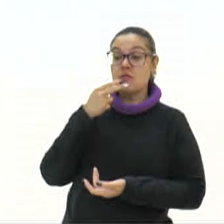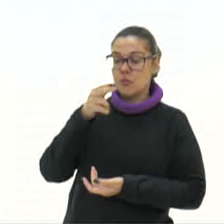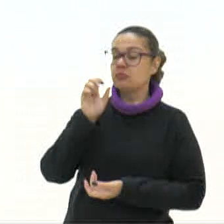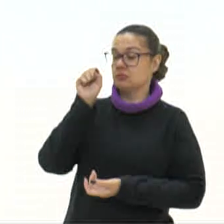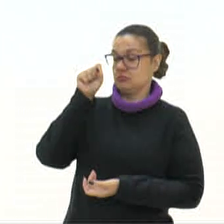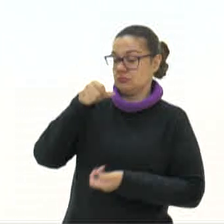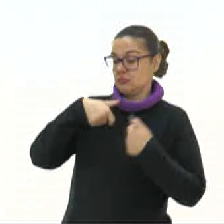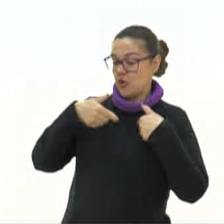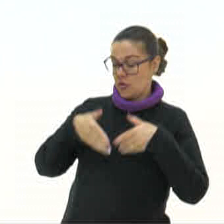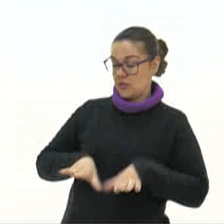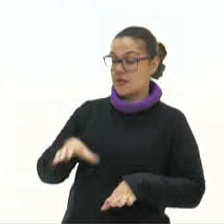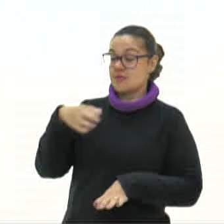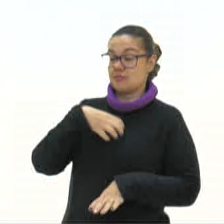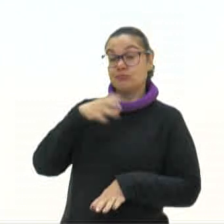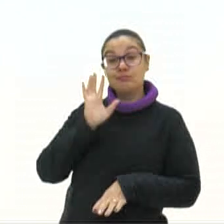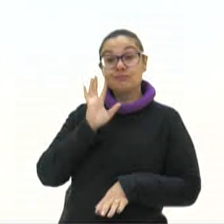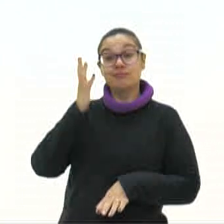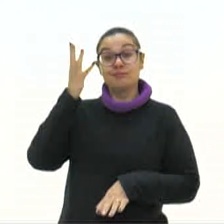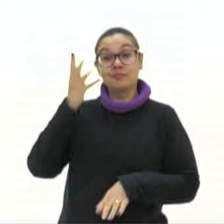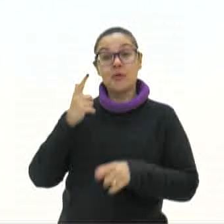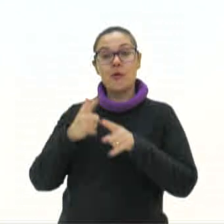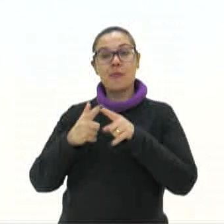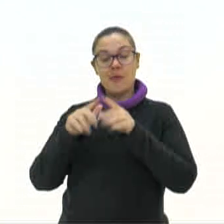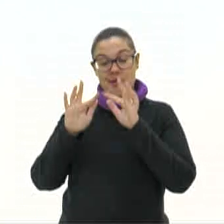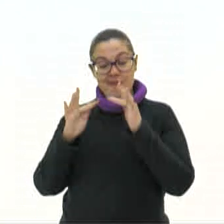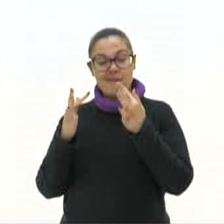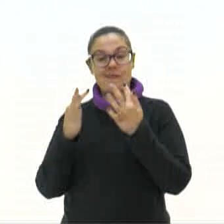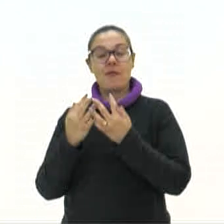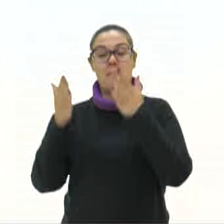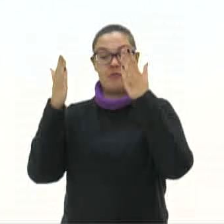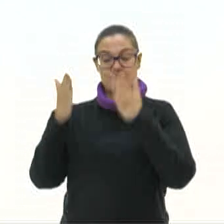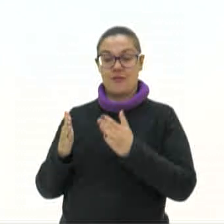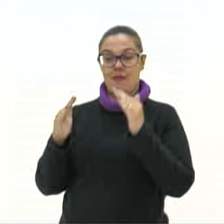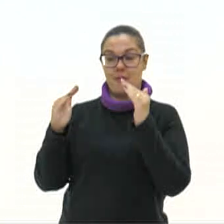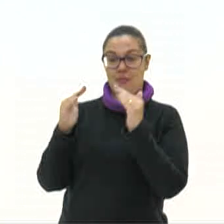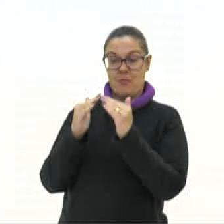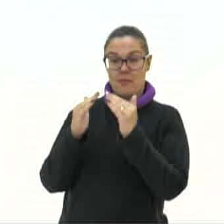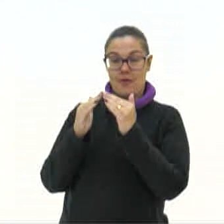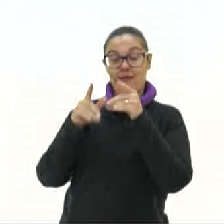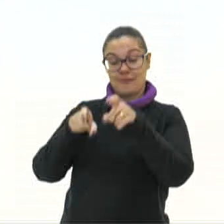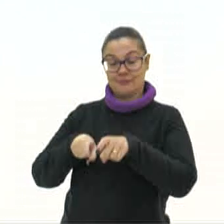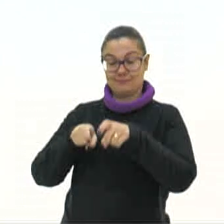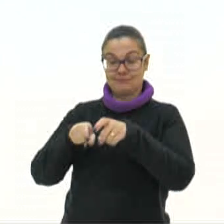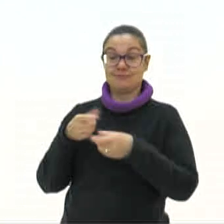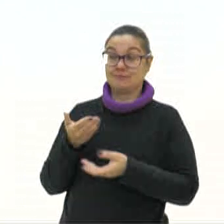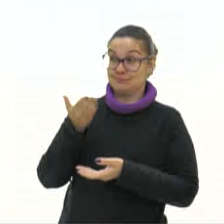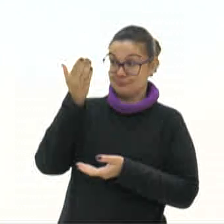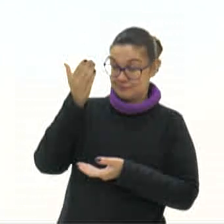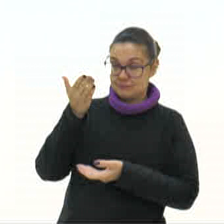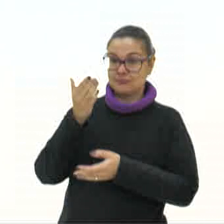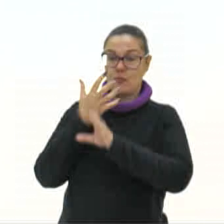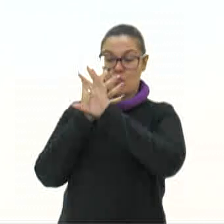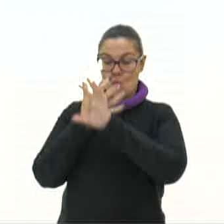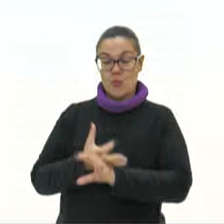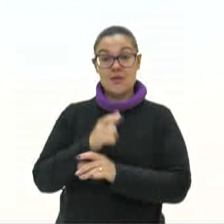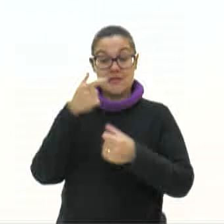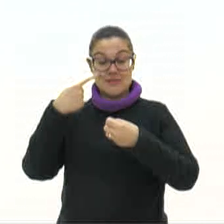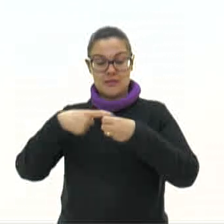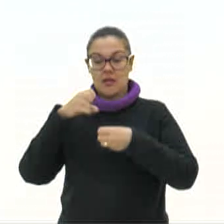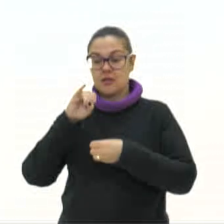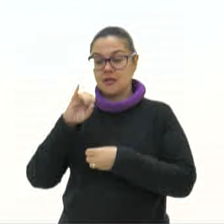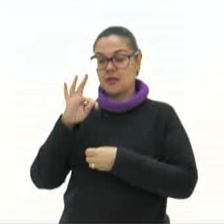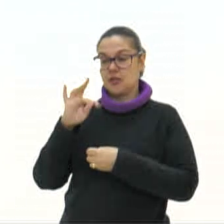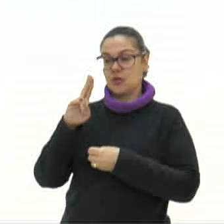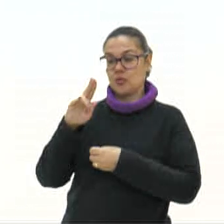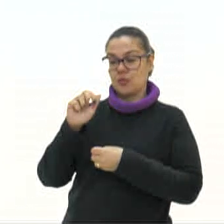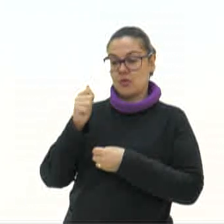em Salvador, circunstancialmente, em uma família que já morava no sertão, Ituaçu. Minha mãe veio